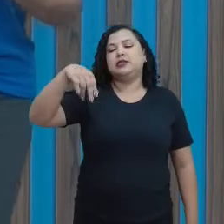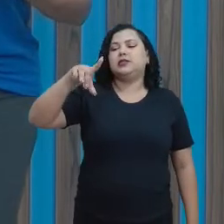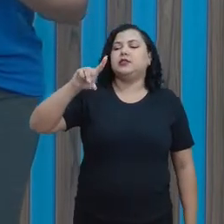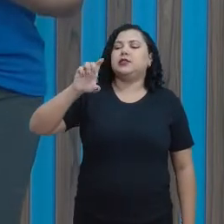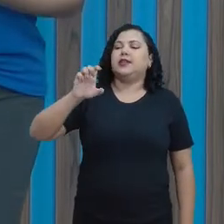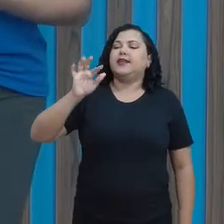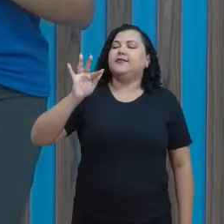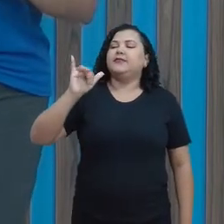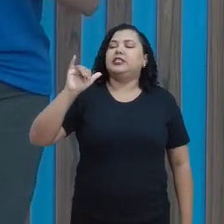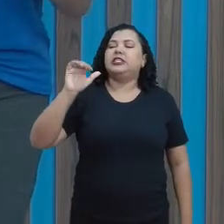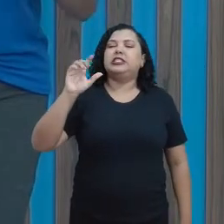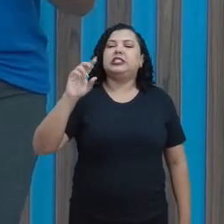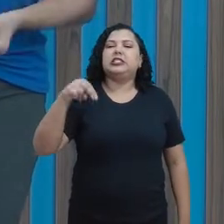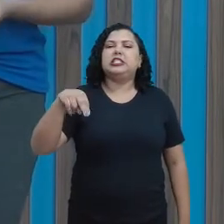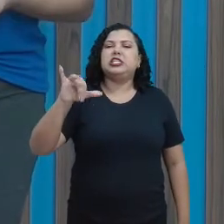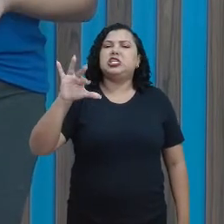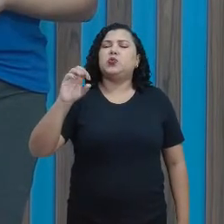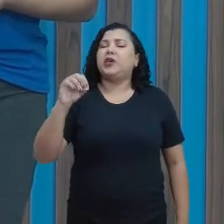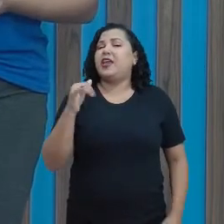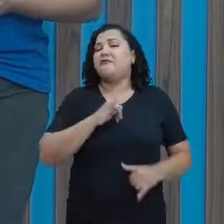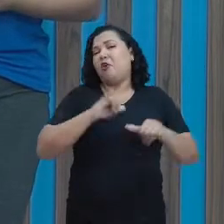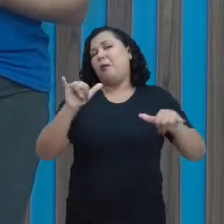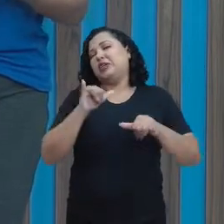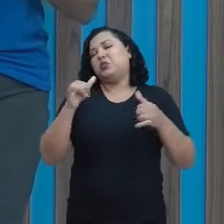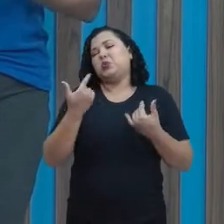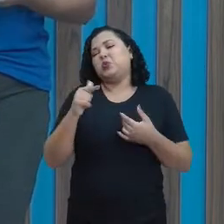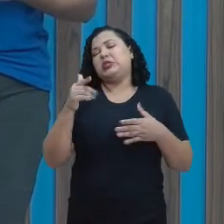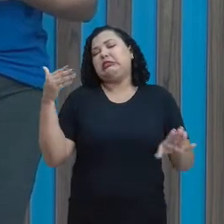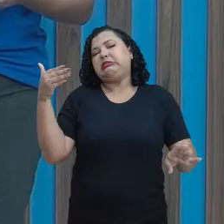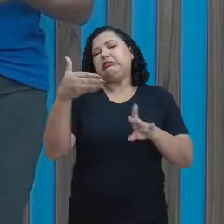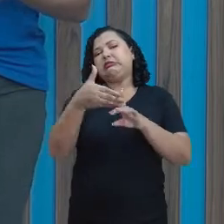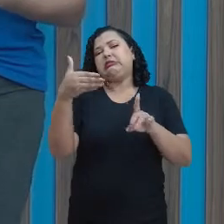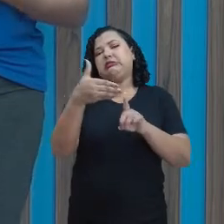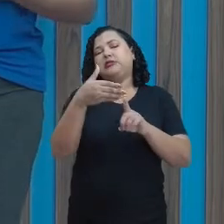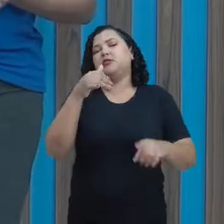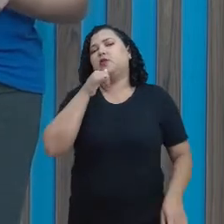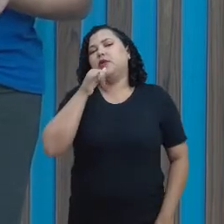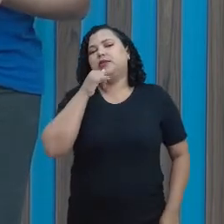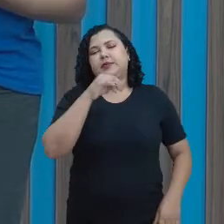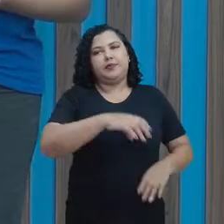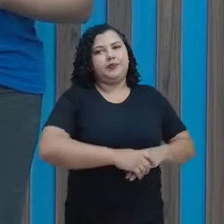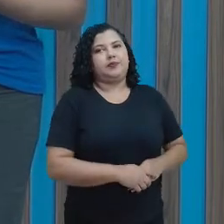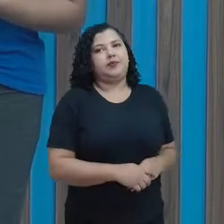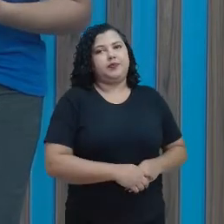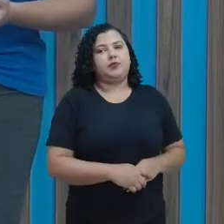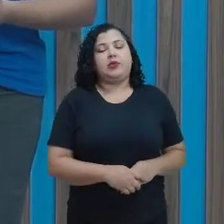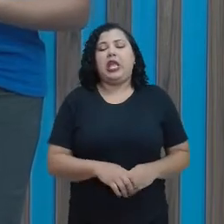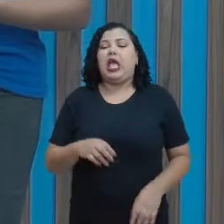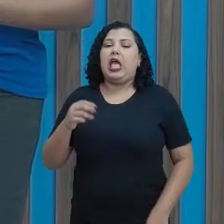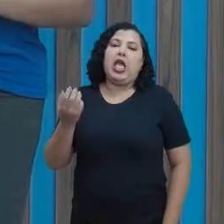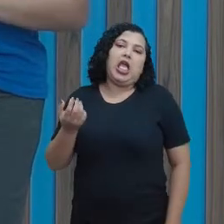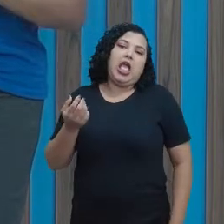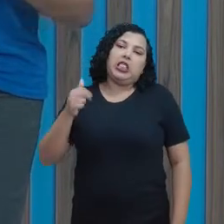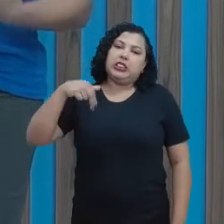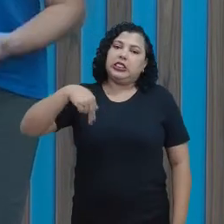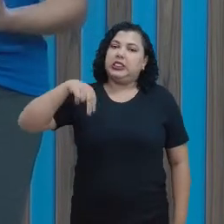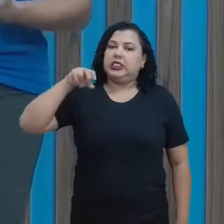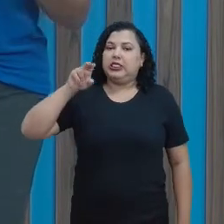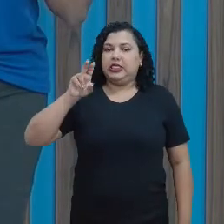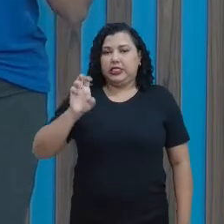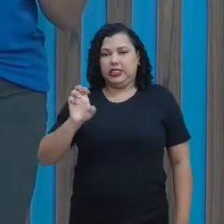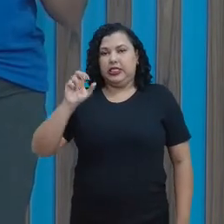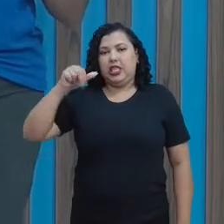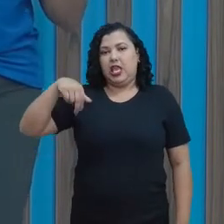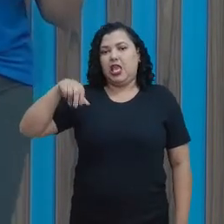aquela informação vaga, imprecisa. E a gente vai usar o quê? Os indefinidos. Então, nenhuma, alguma, alguém,